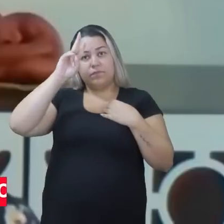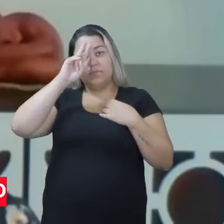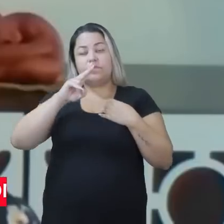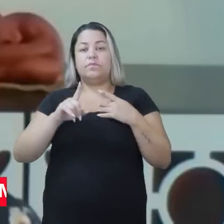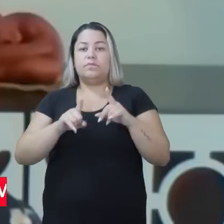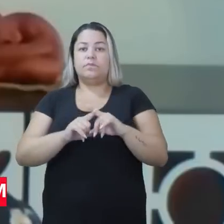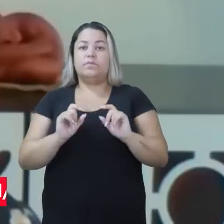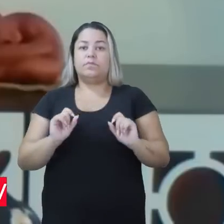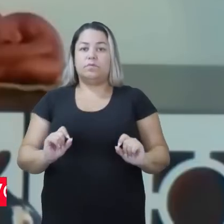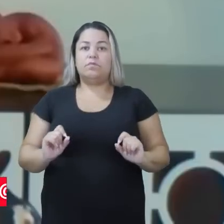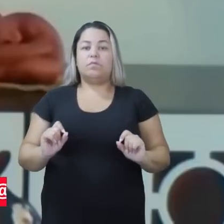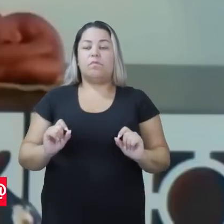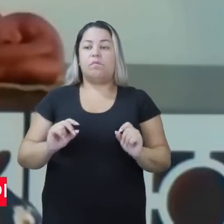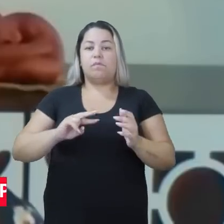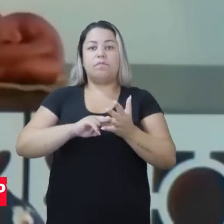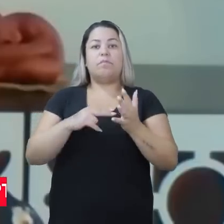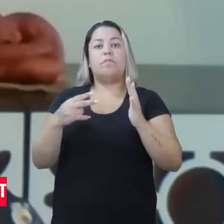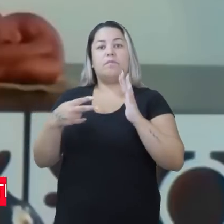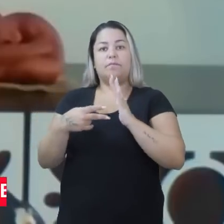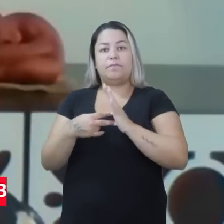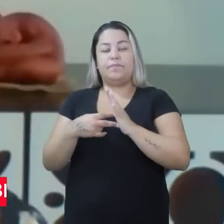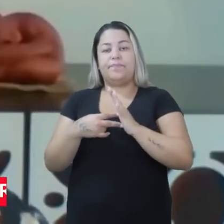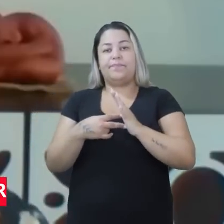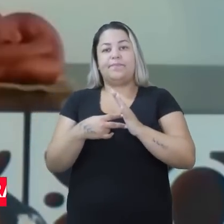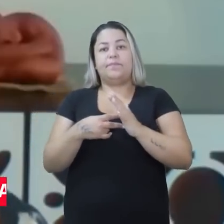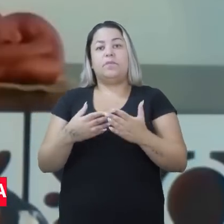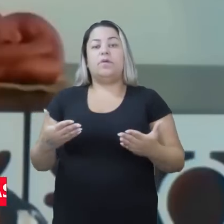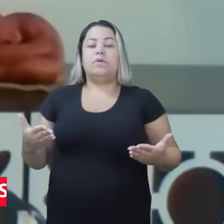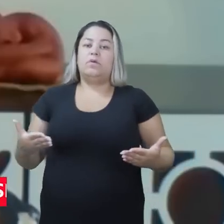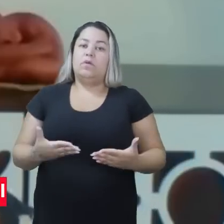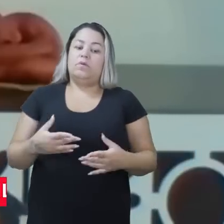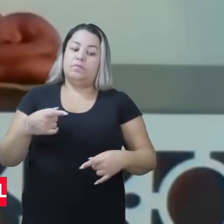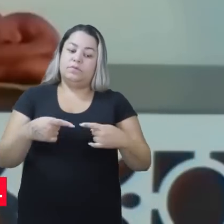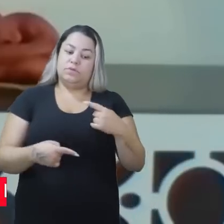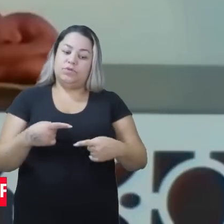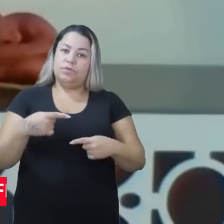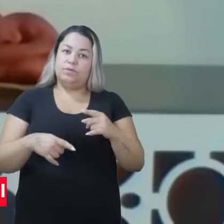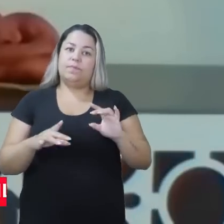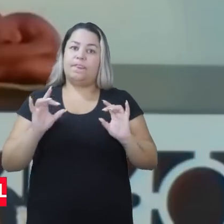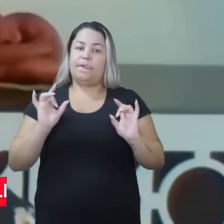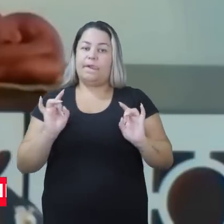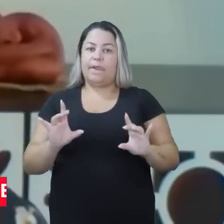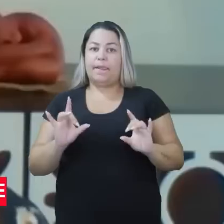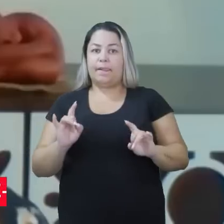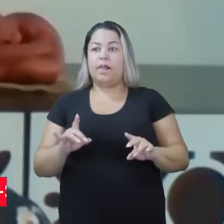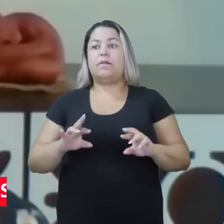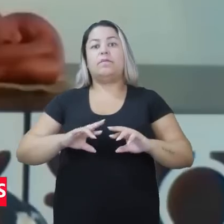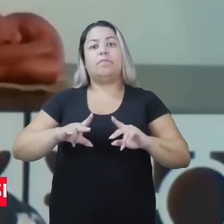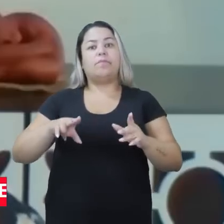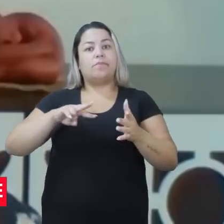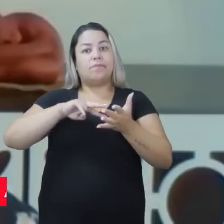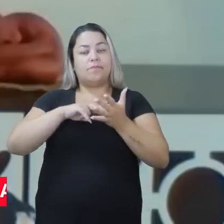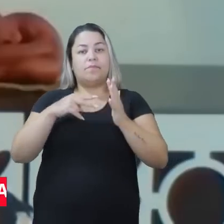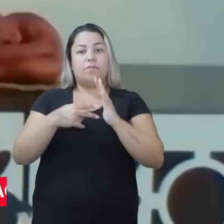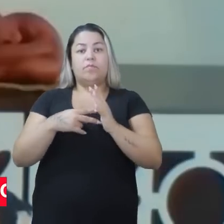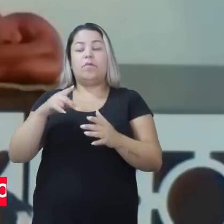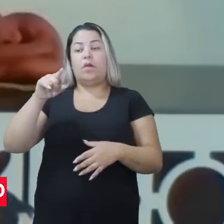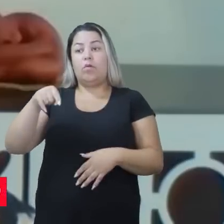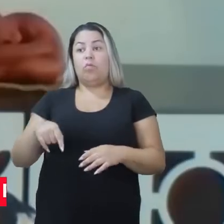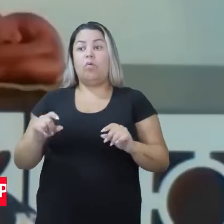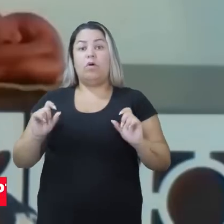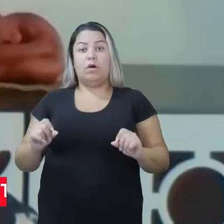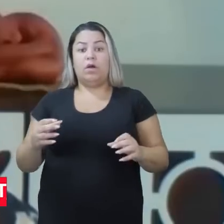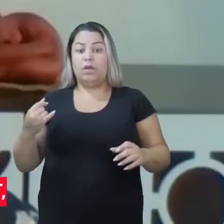tem um significado, nesse momento político especial, ambos os significados são